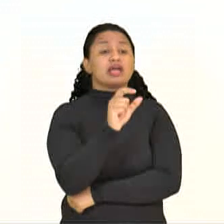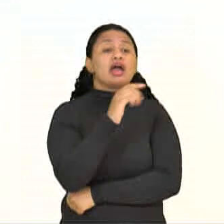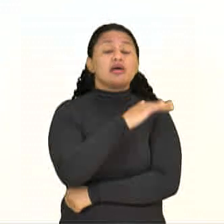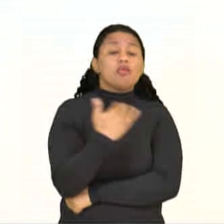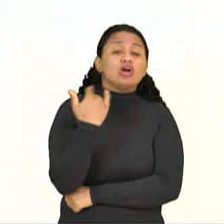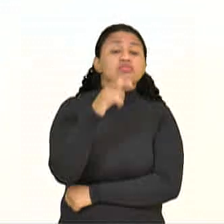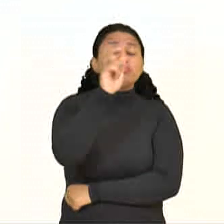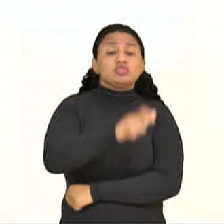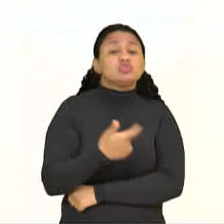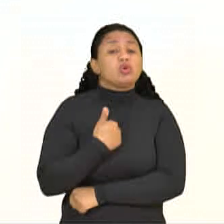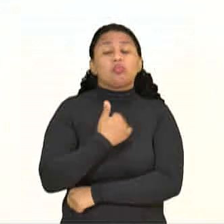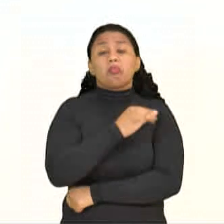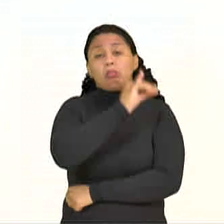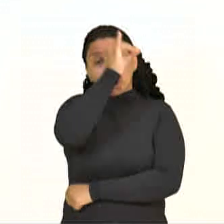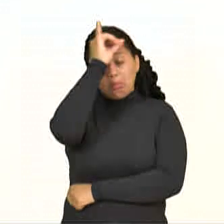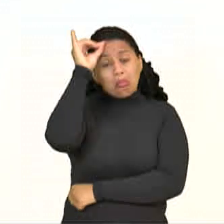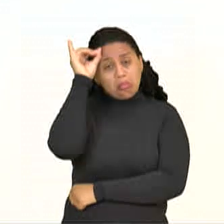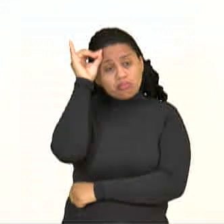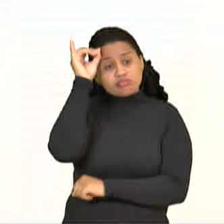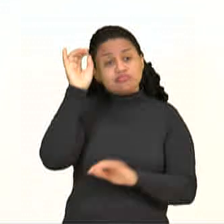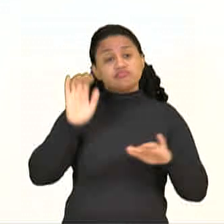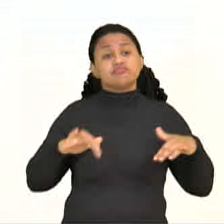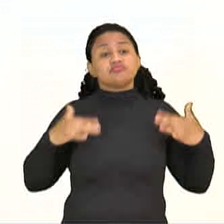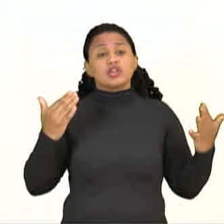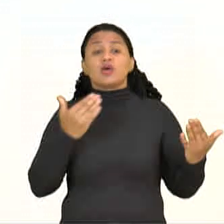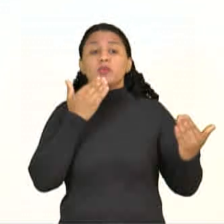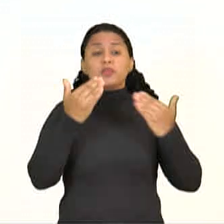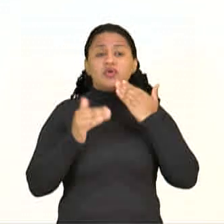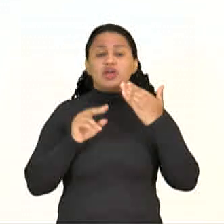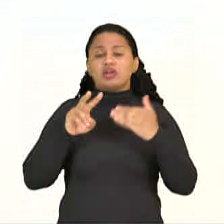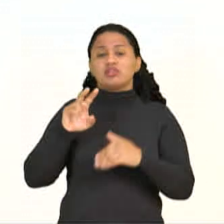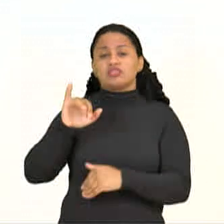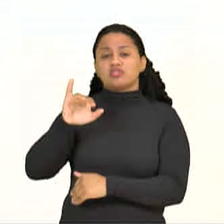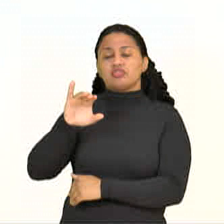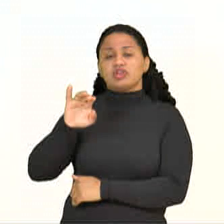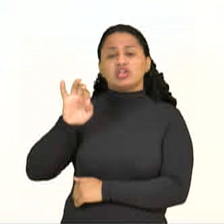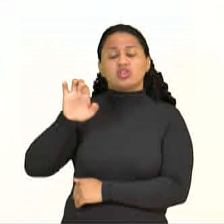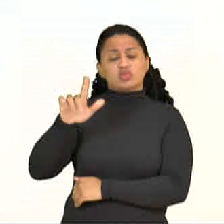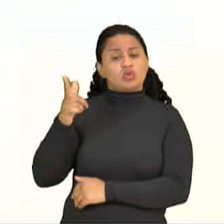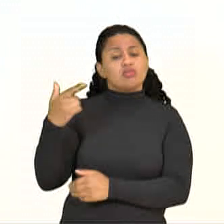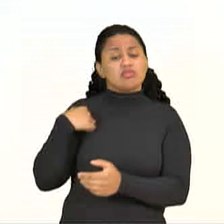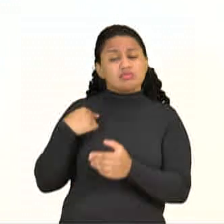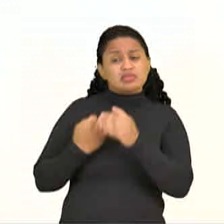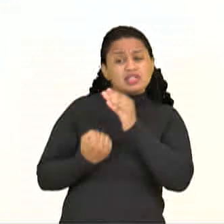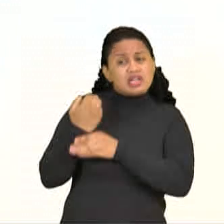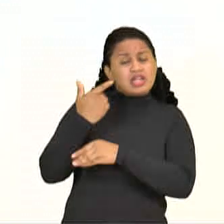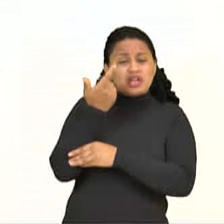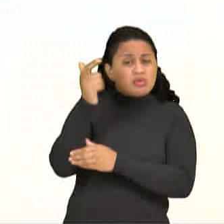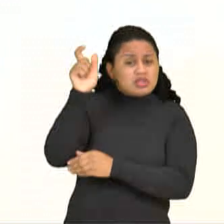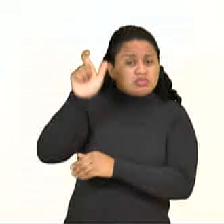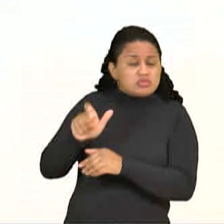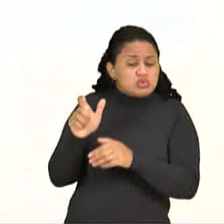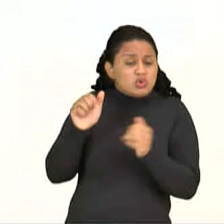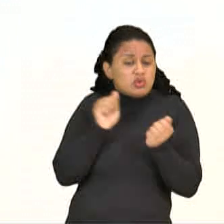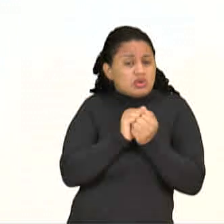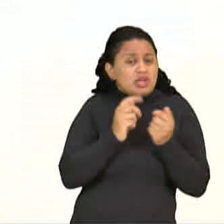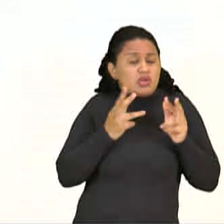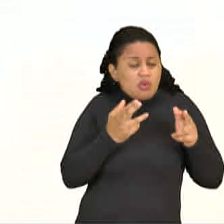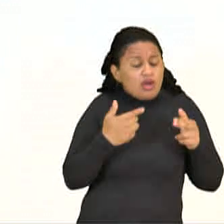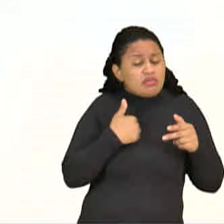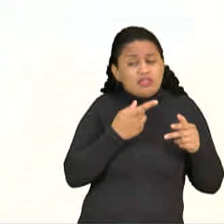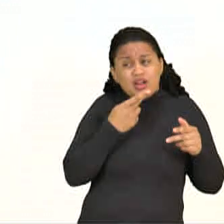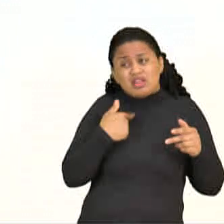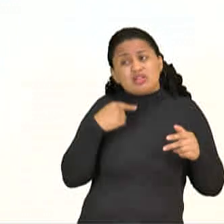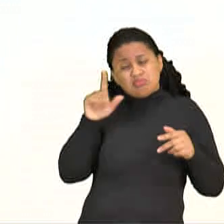uma pessoa inocente. Então, pede para que Victor lhe faça uma companheira, prometendo assim deixá-lo viver em